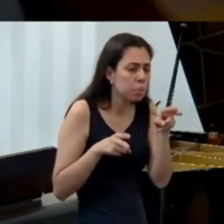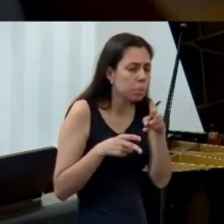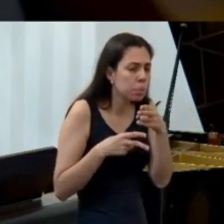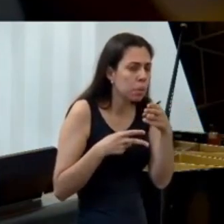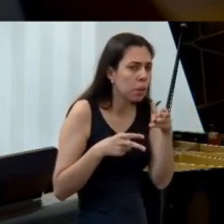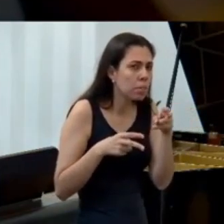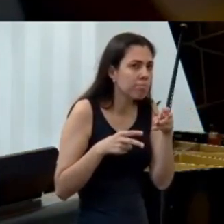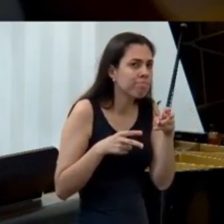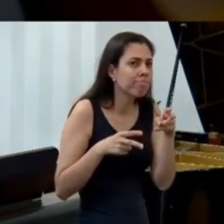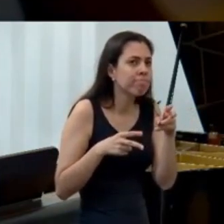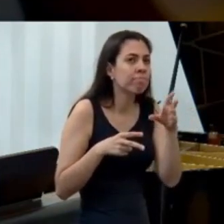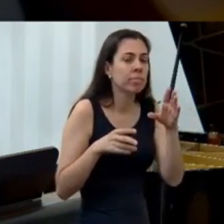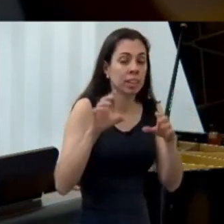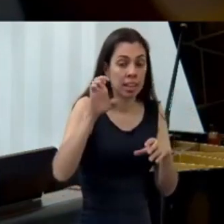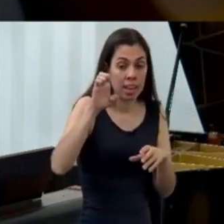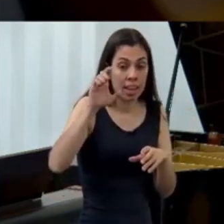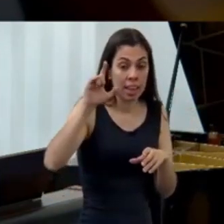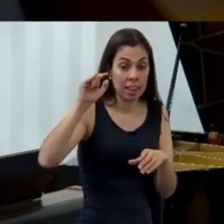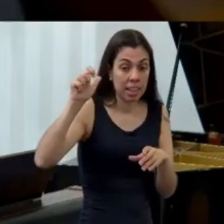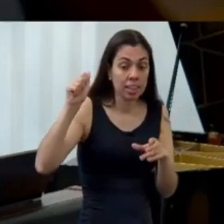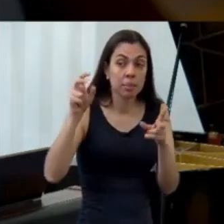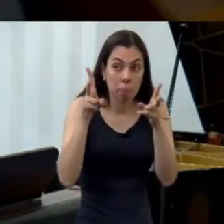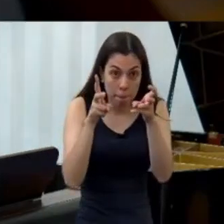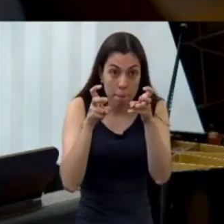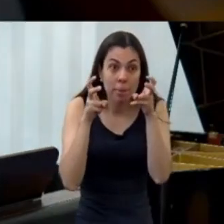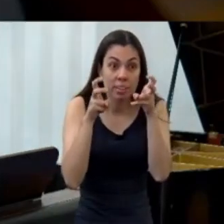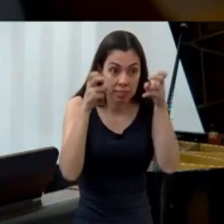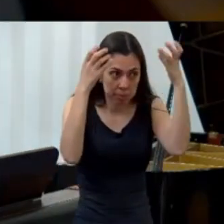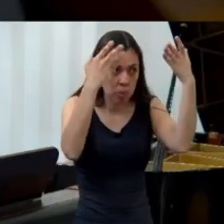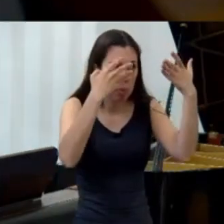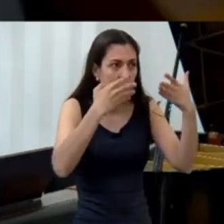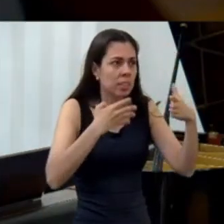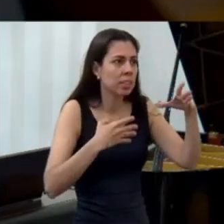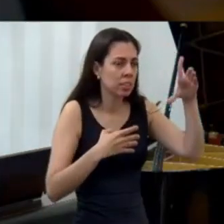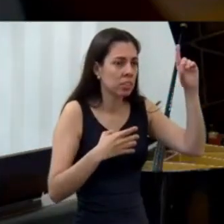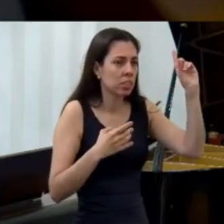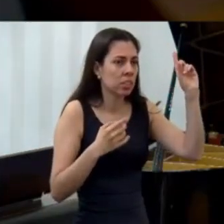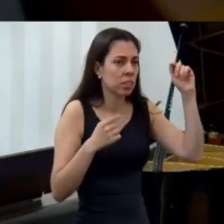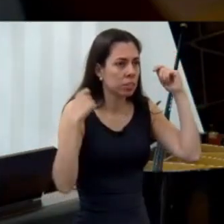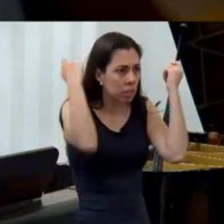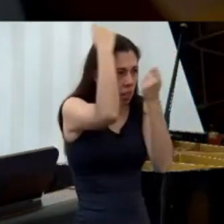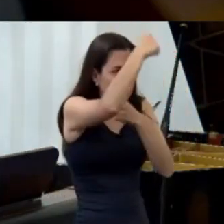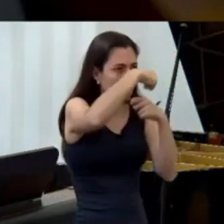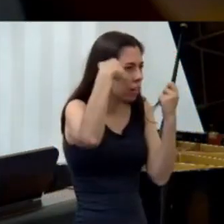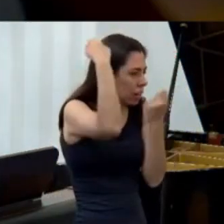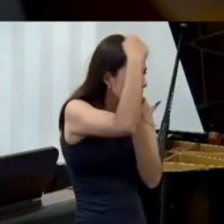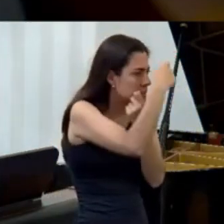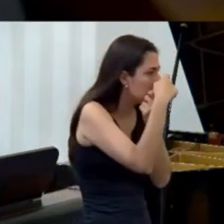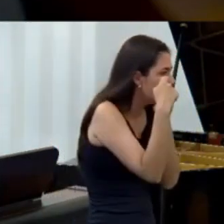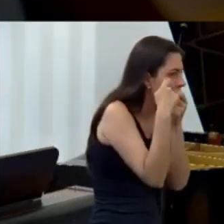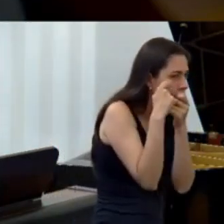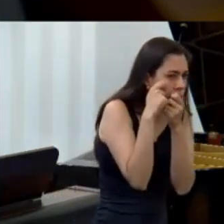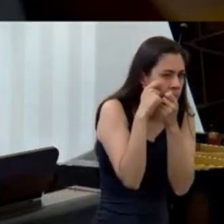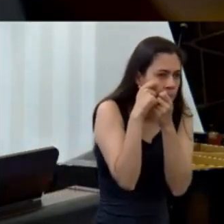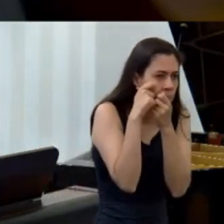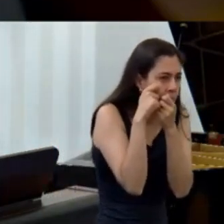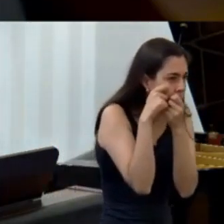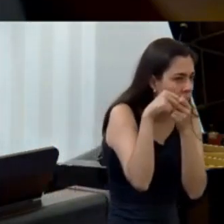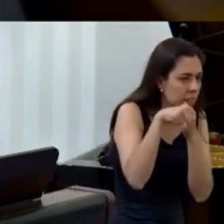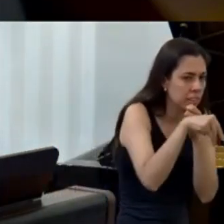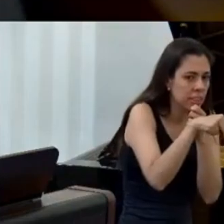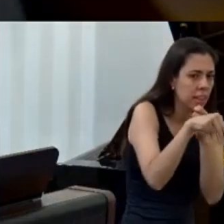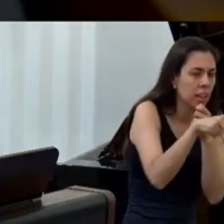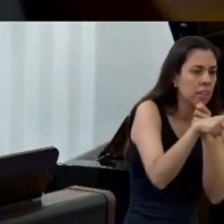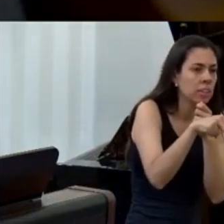Ouvindo Elias, envolveu o rosto no seu manto, e saindo, pôs-se à entrada da caverna. E eis que lhe veio